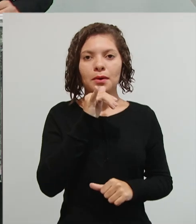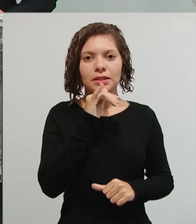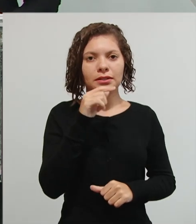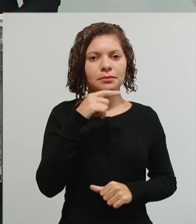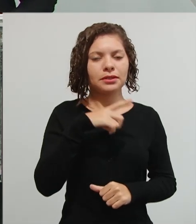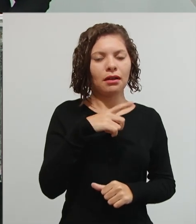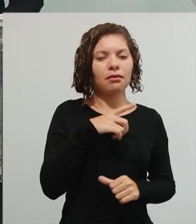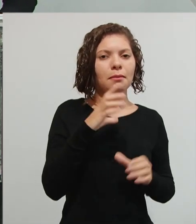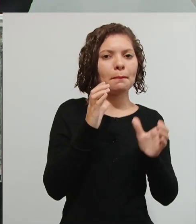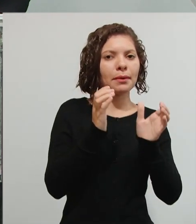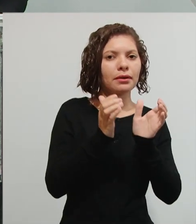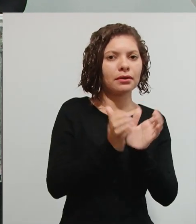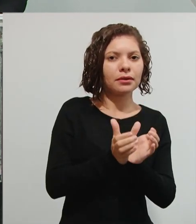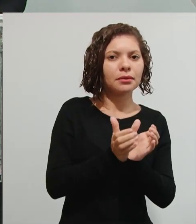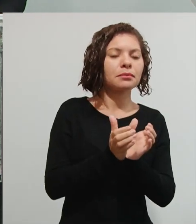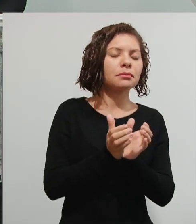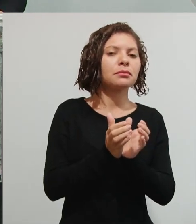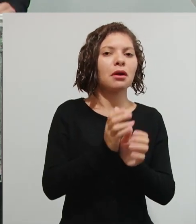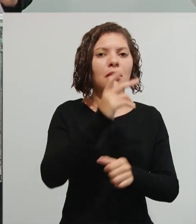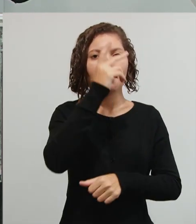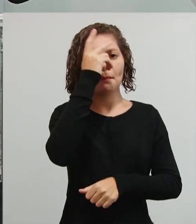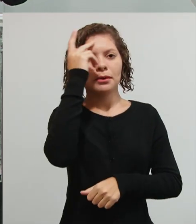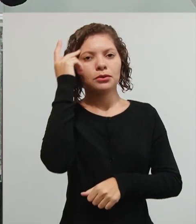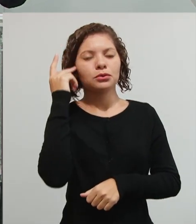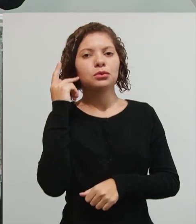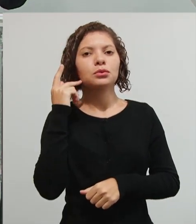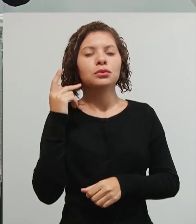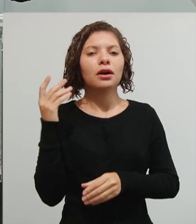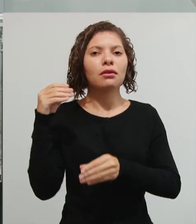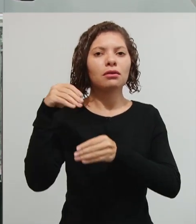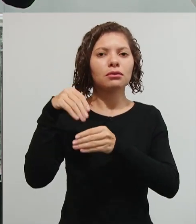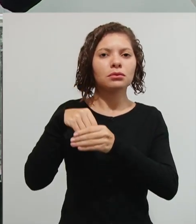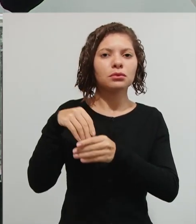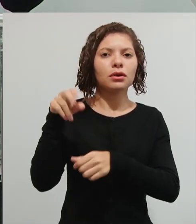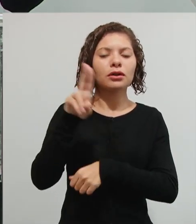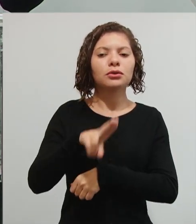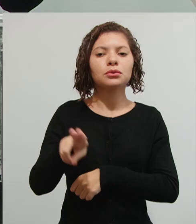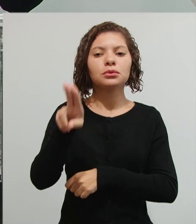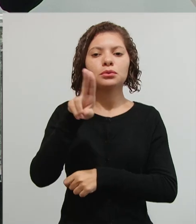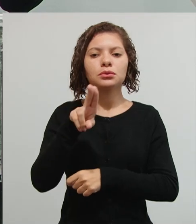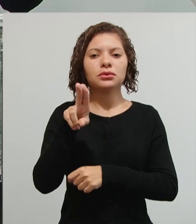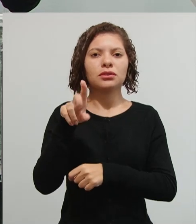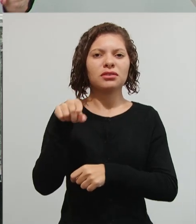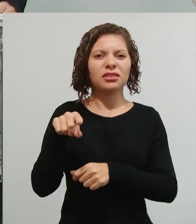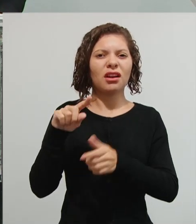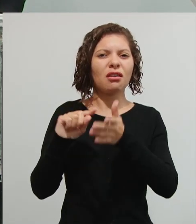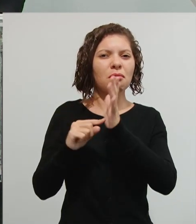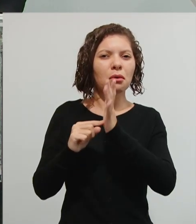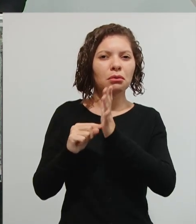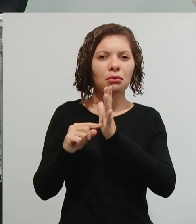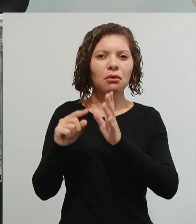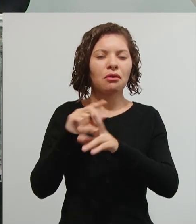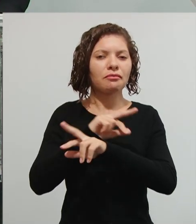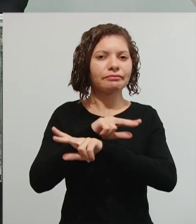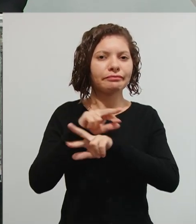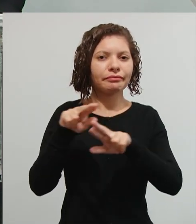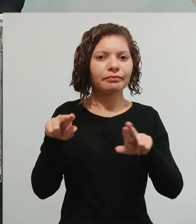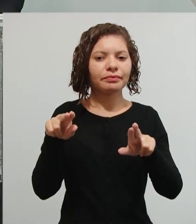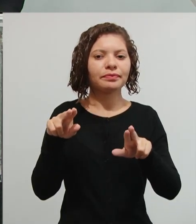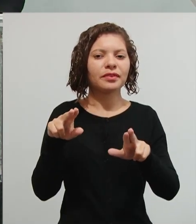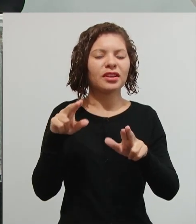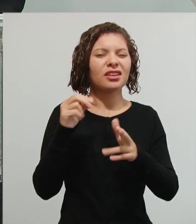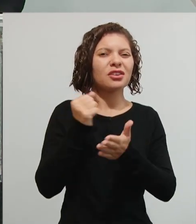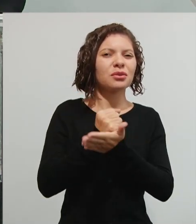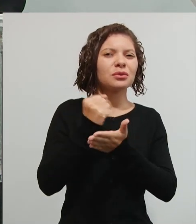eu incremento uma máquina. E aí eu vejo, eu vou dispensar um pouco do pessoal? Ou eu vou contratar